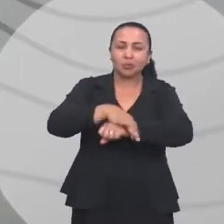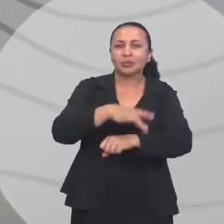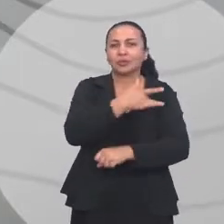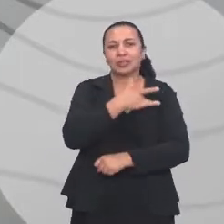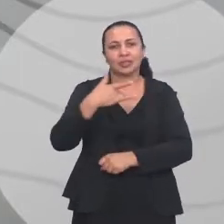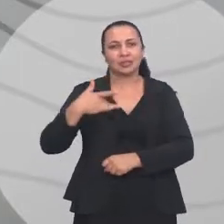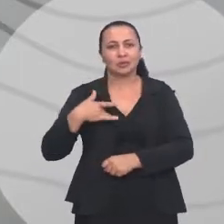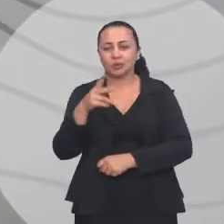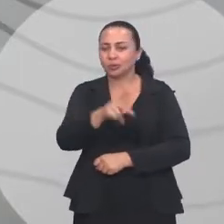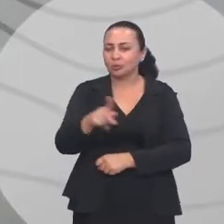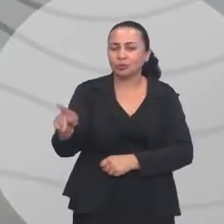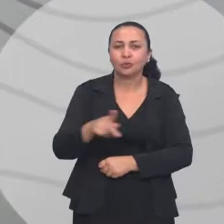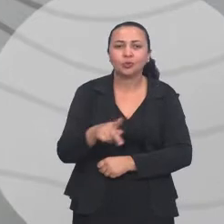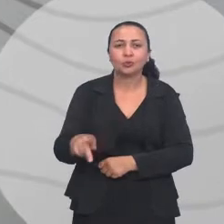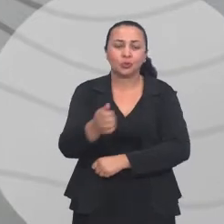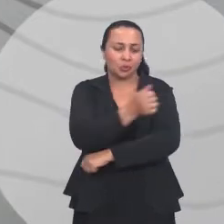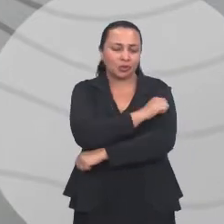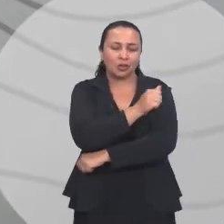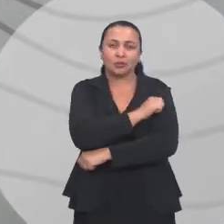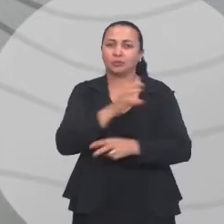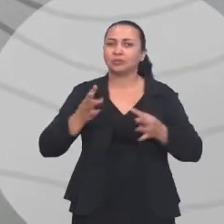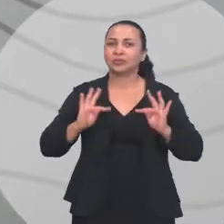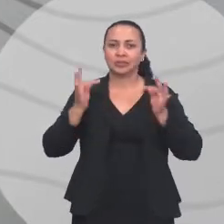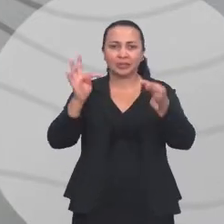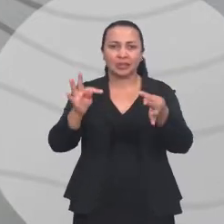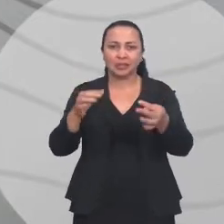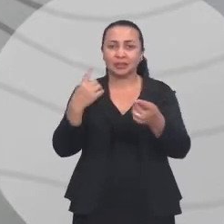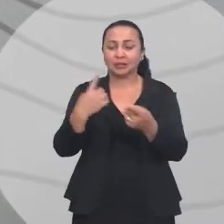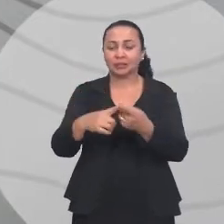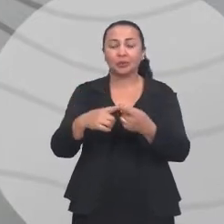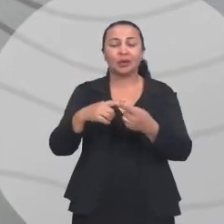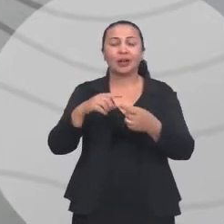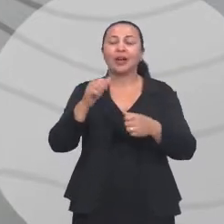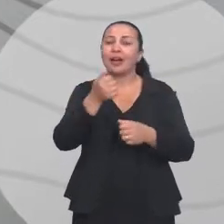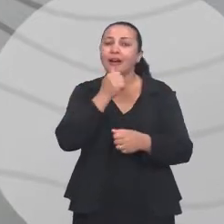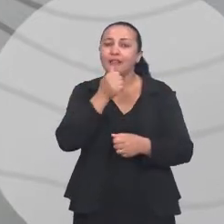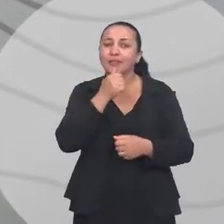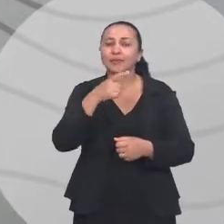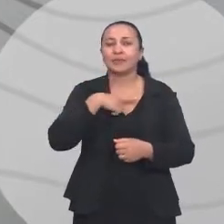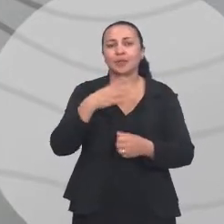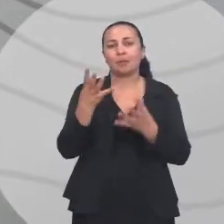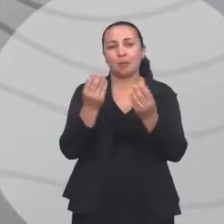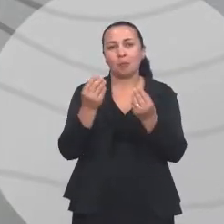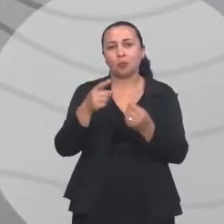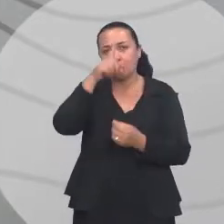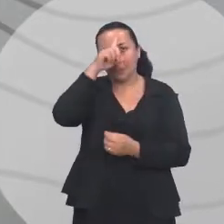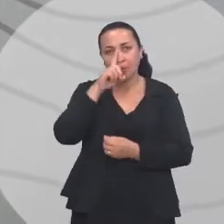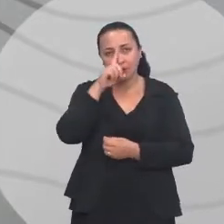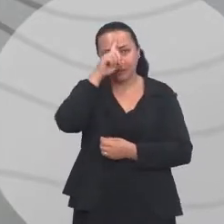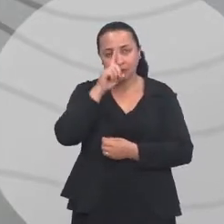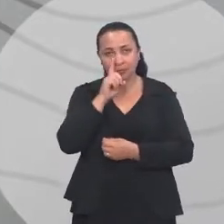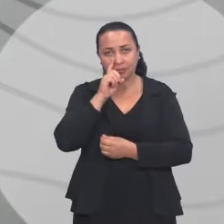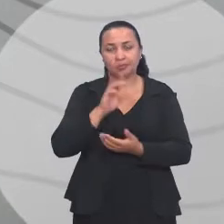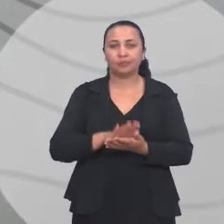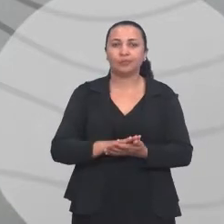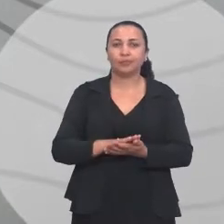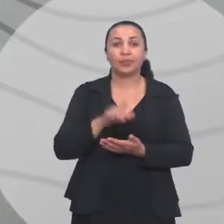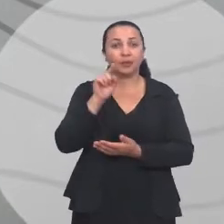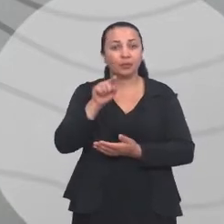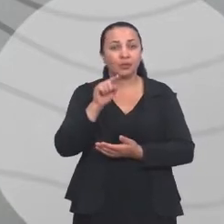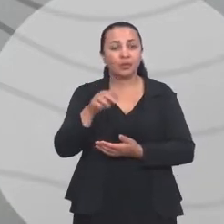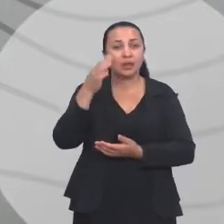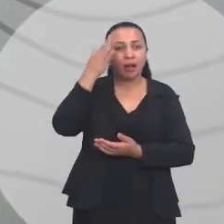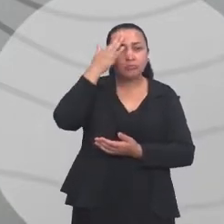professores estudantes de técnicos com desenvolvimento de atividades presenciais de educação né